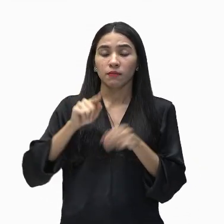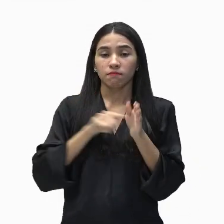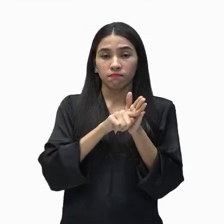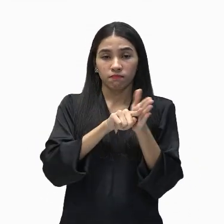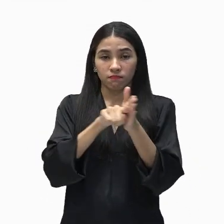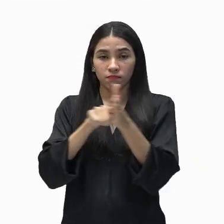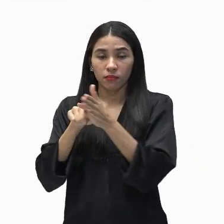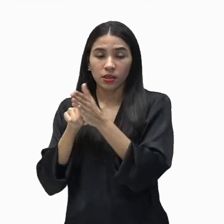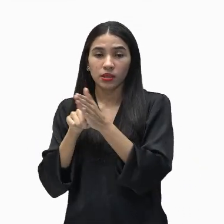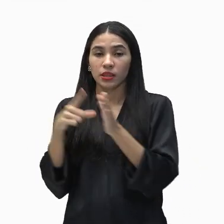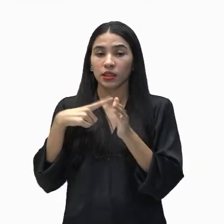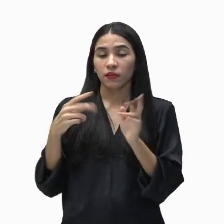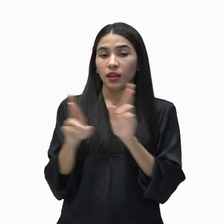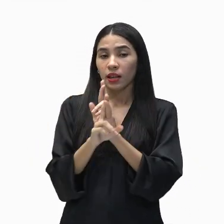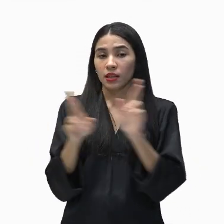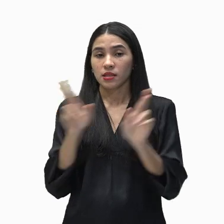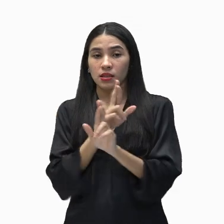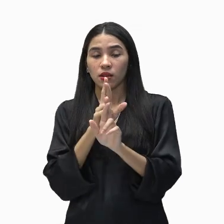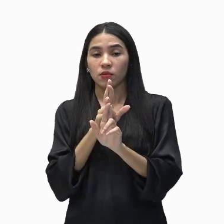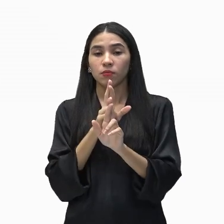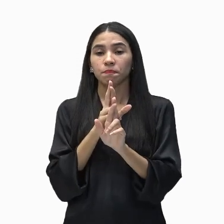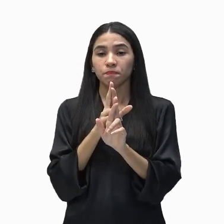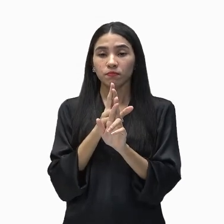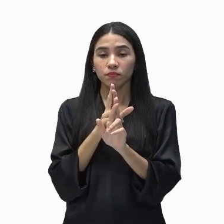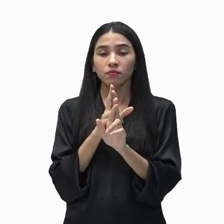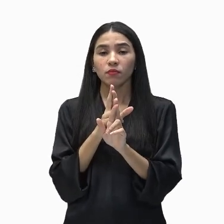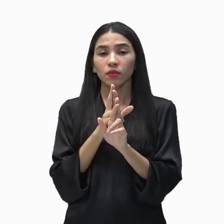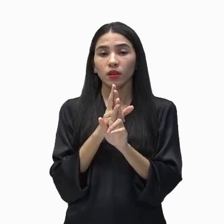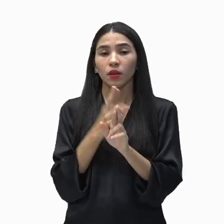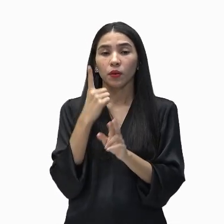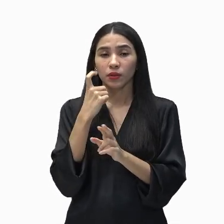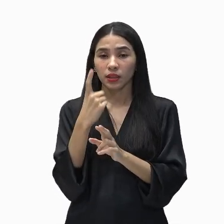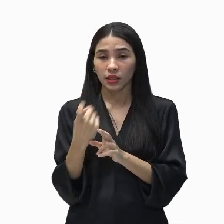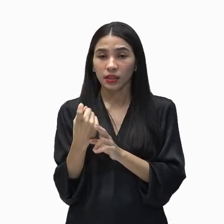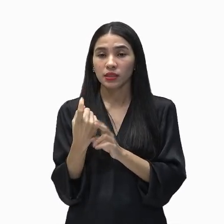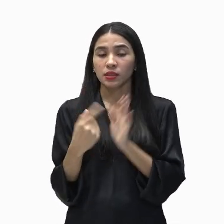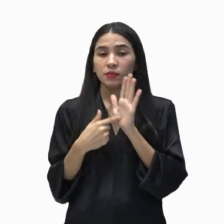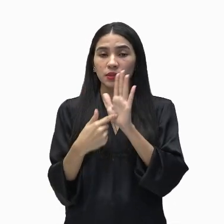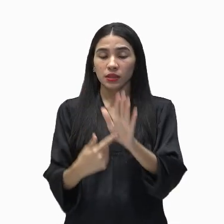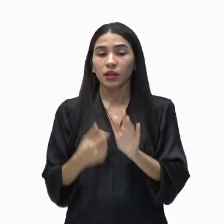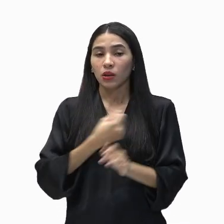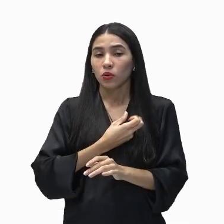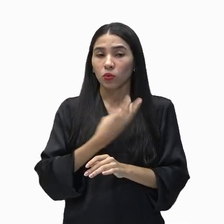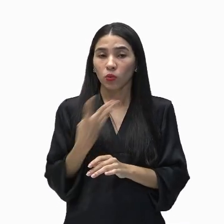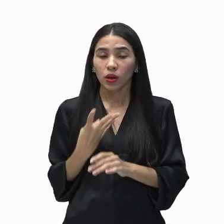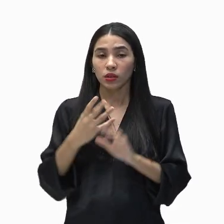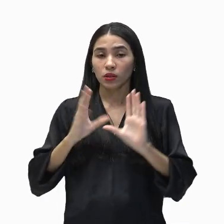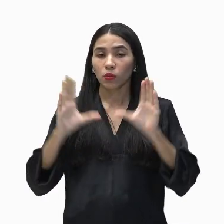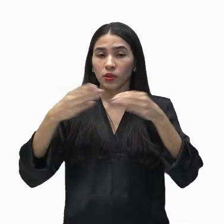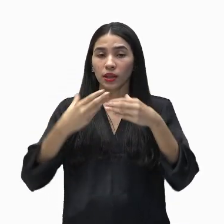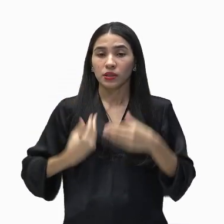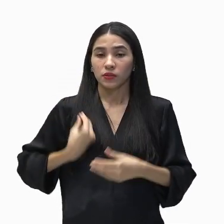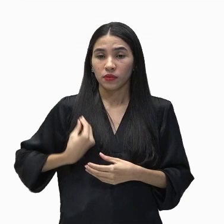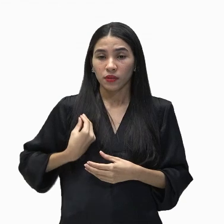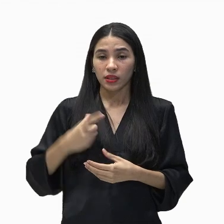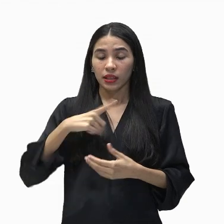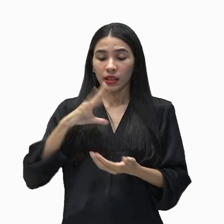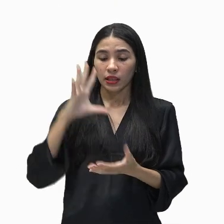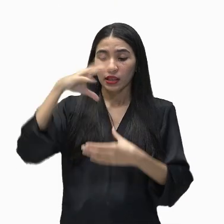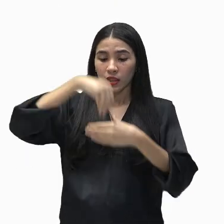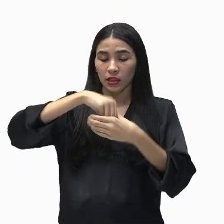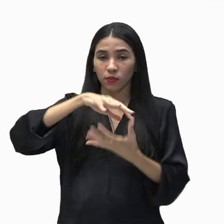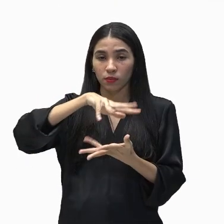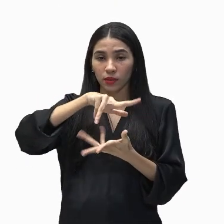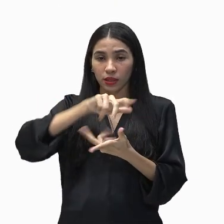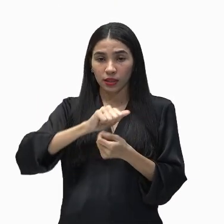pesquisa relacionada com esse interesse de mostrar quantos seres vivos existem no planeta. Mas vamos entender